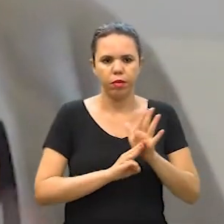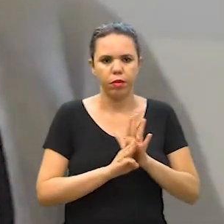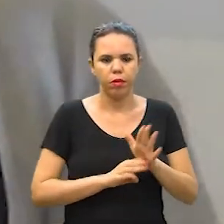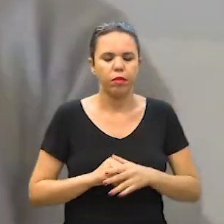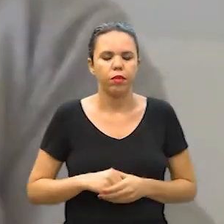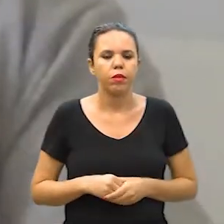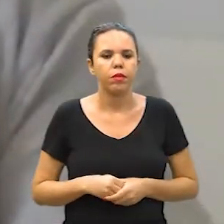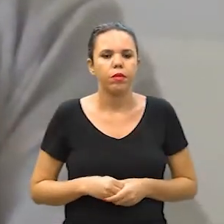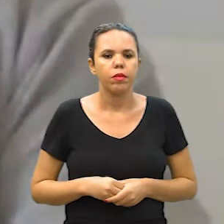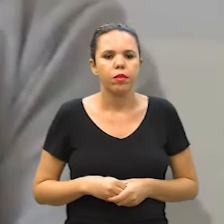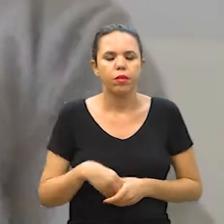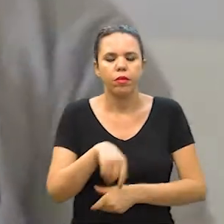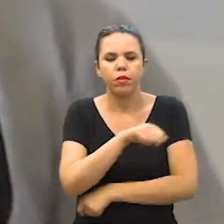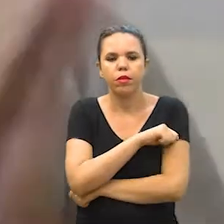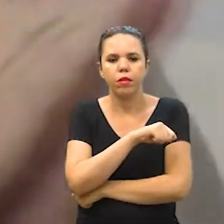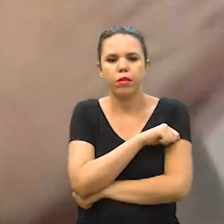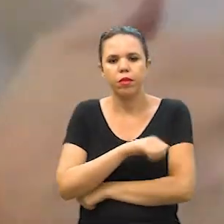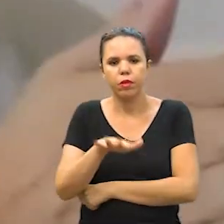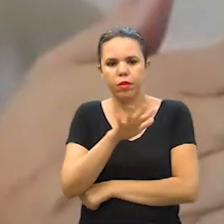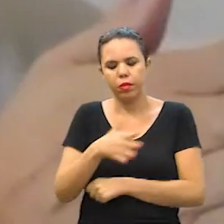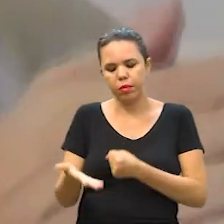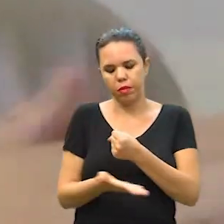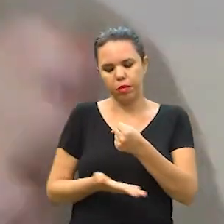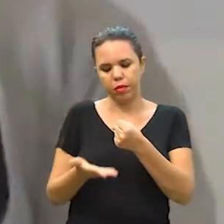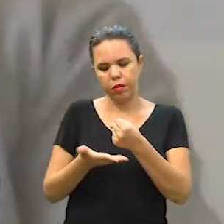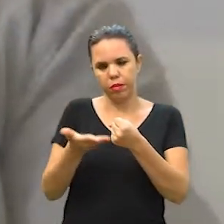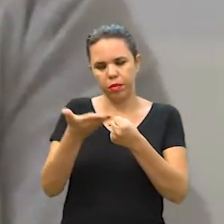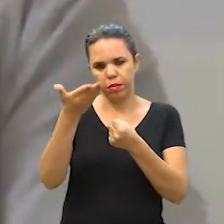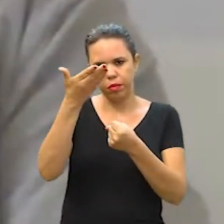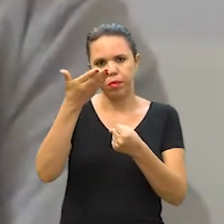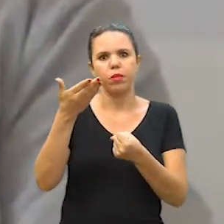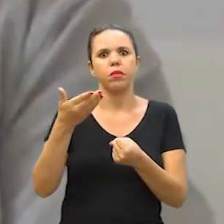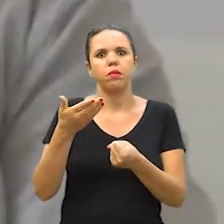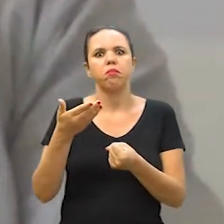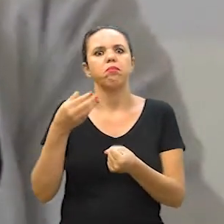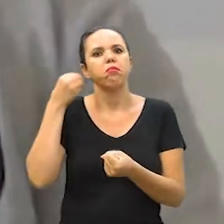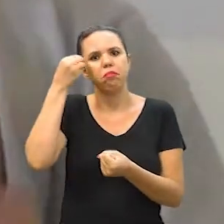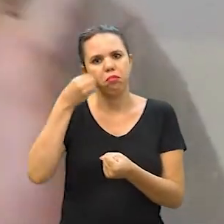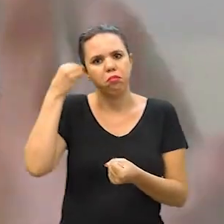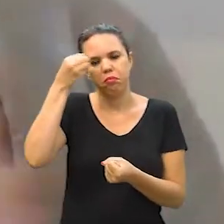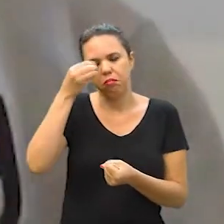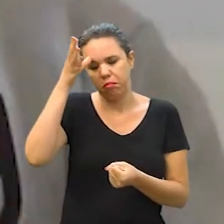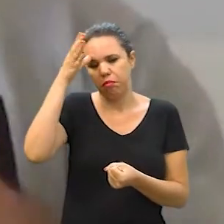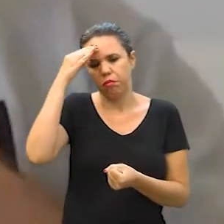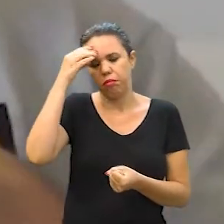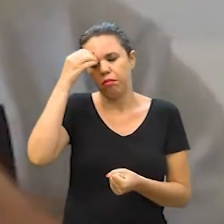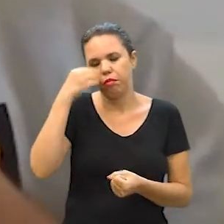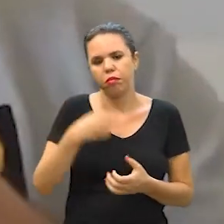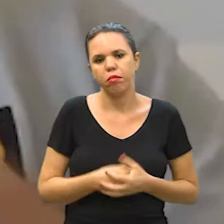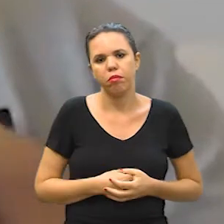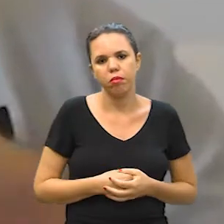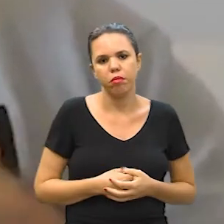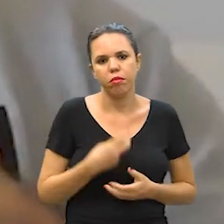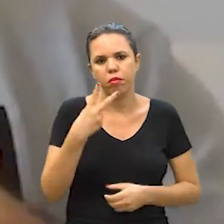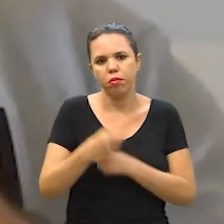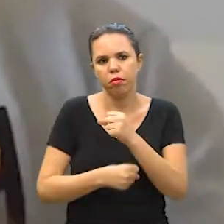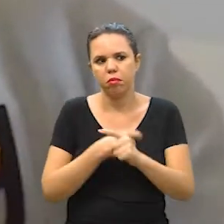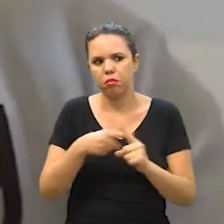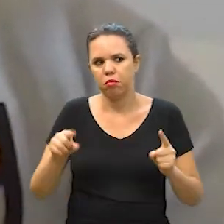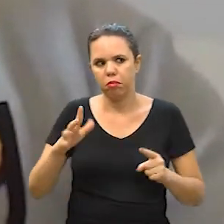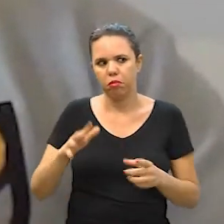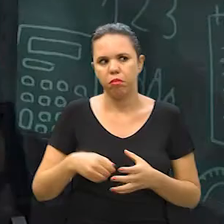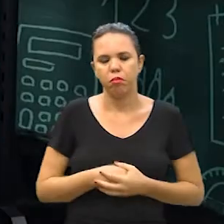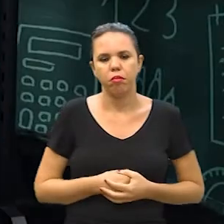que leva um aluno do básico à fluência em aproximadamente 2 anos e